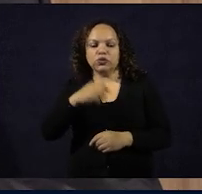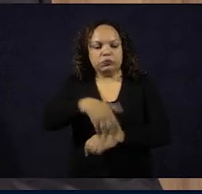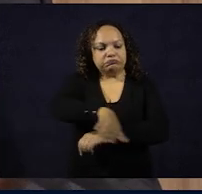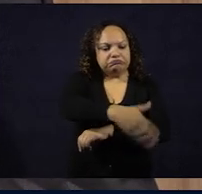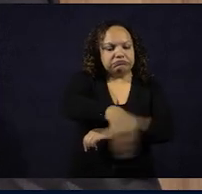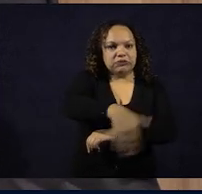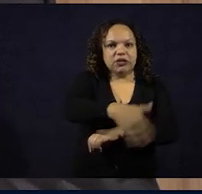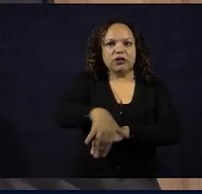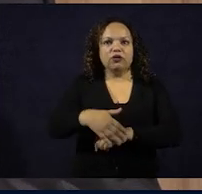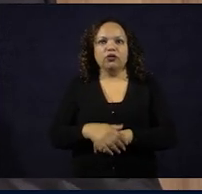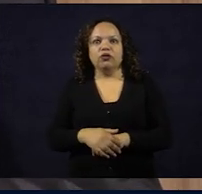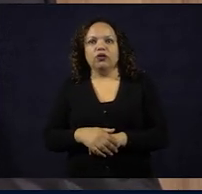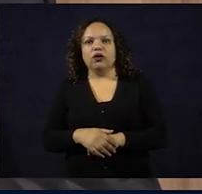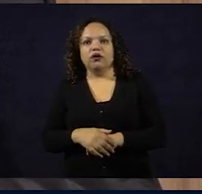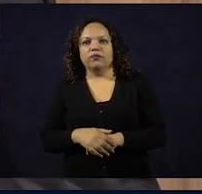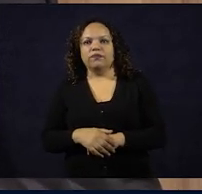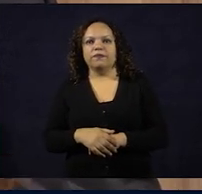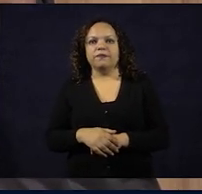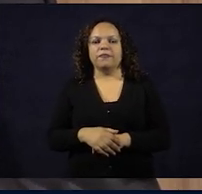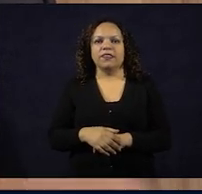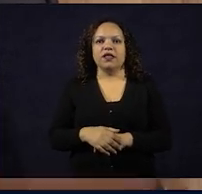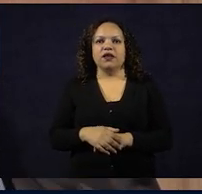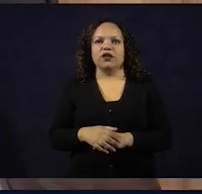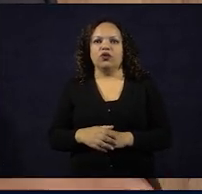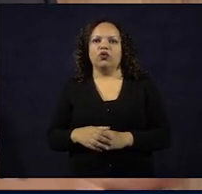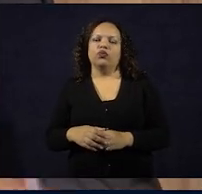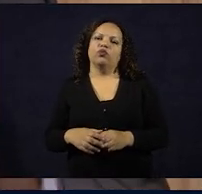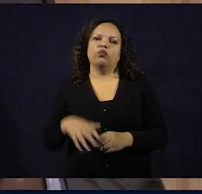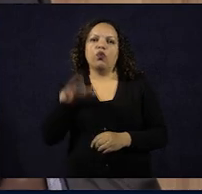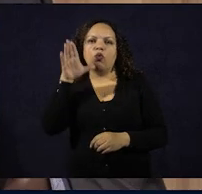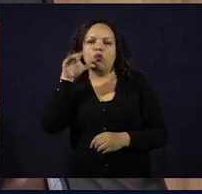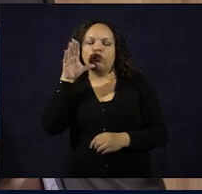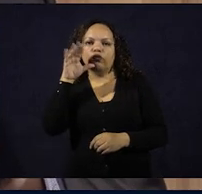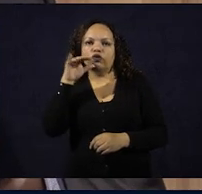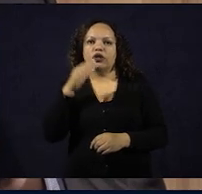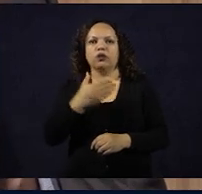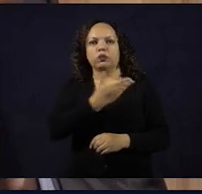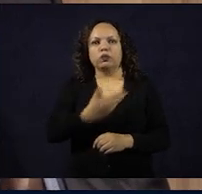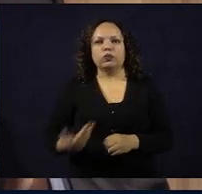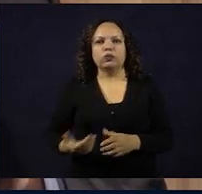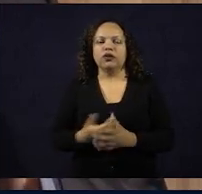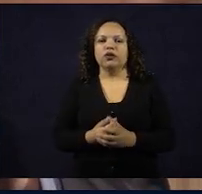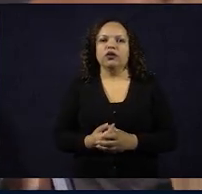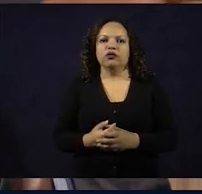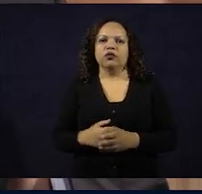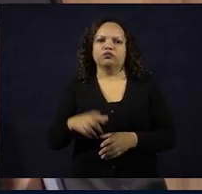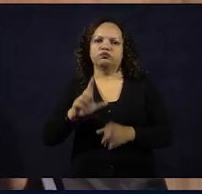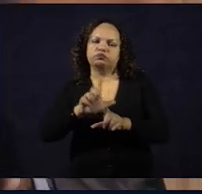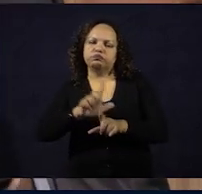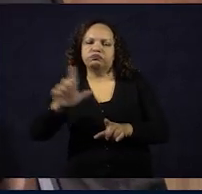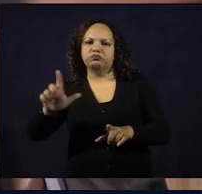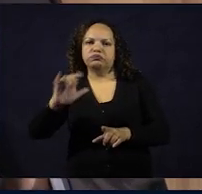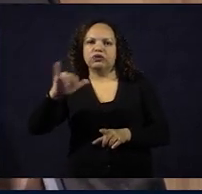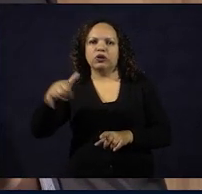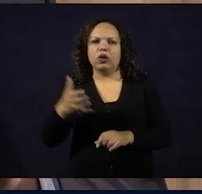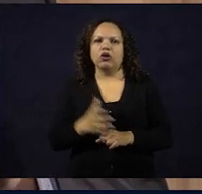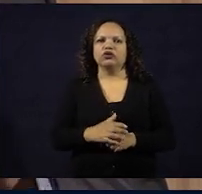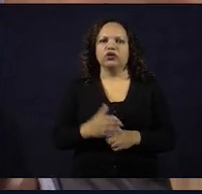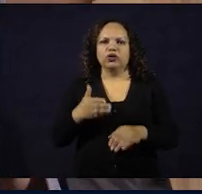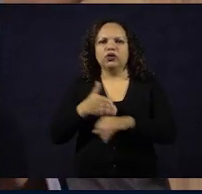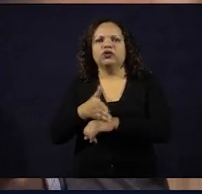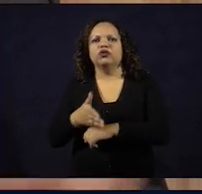uma pessoa do correio é um carteiro funcionário dos correios e eu tava numa loja e ele entrou